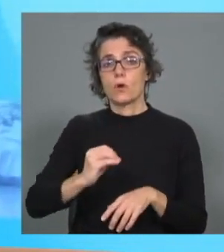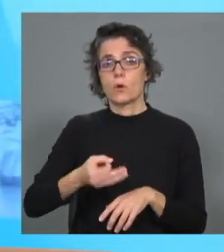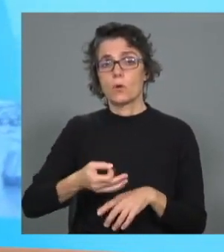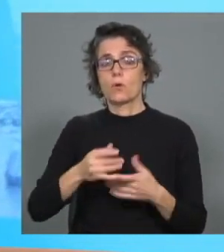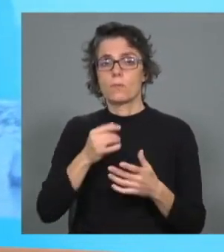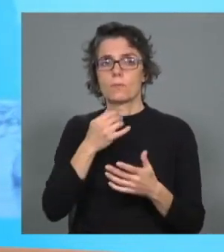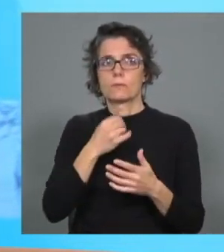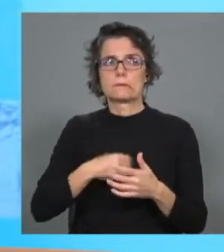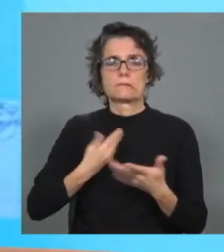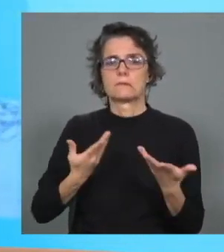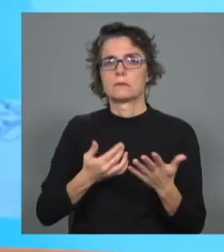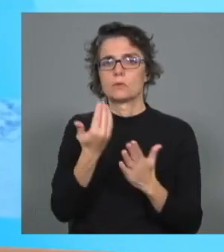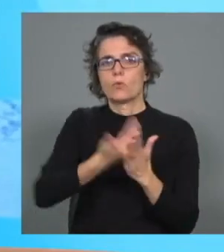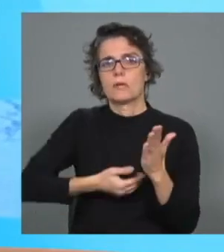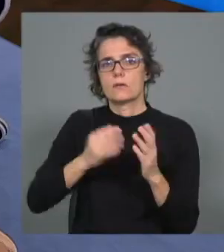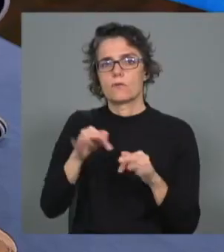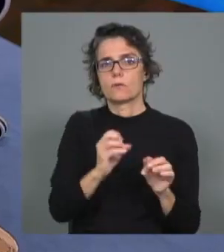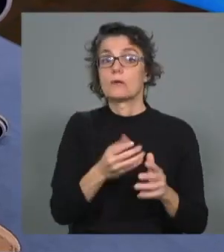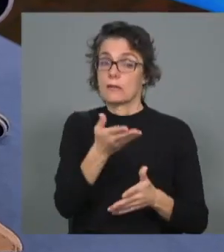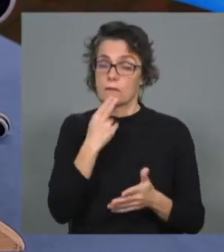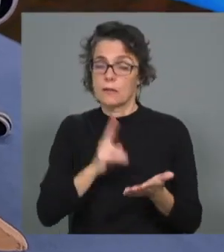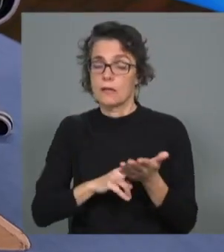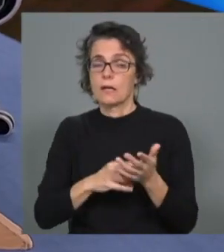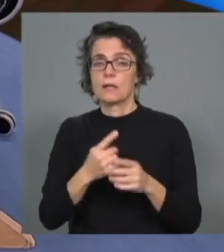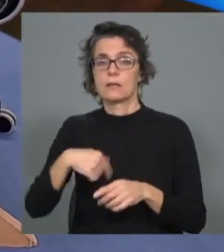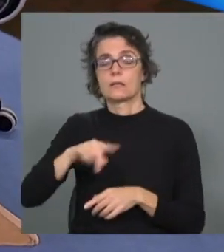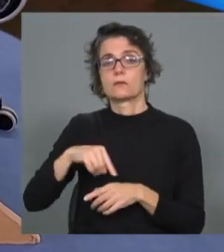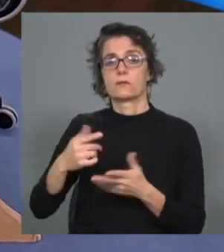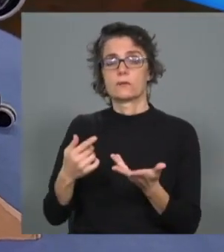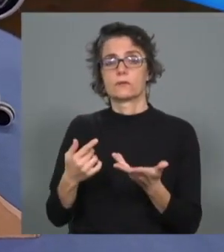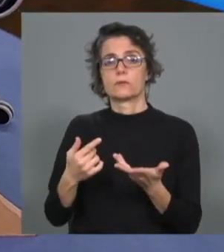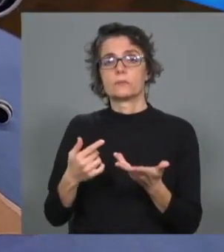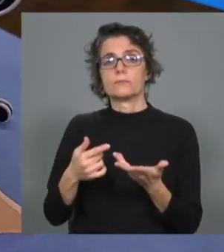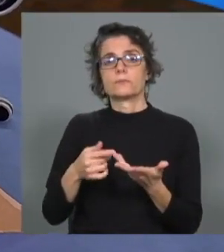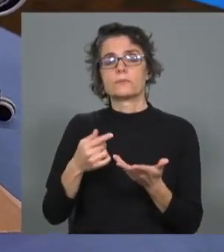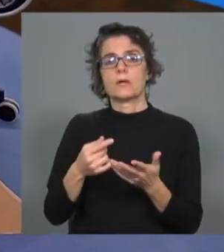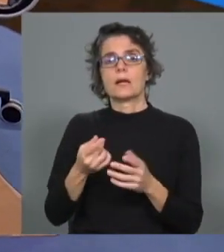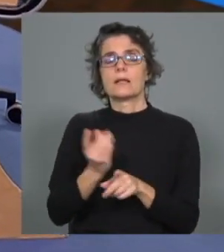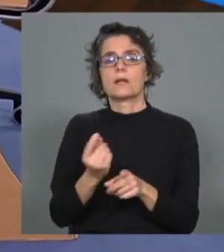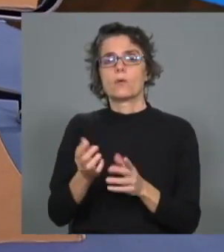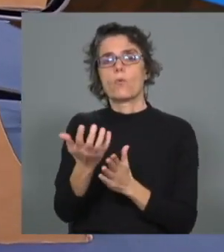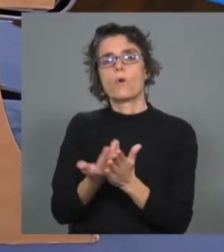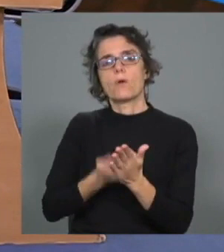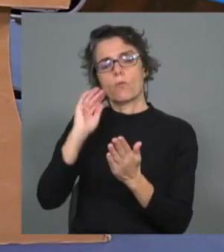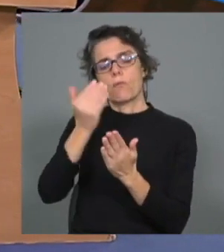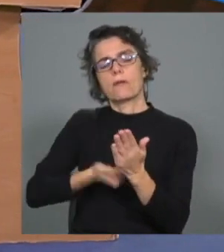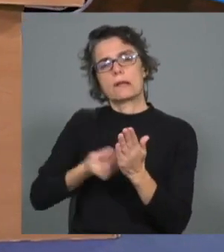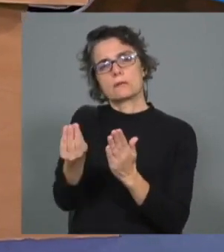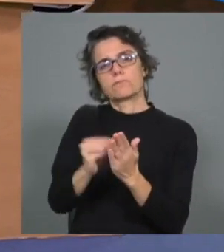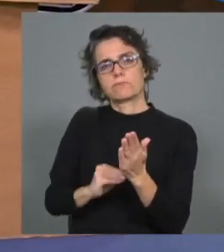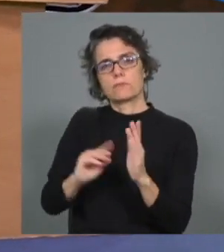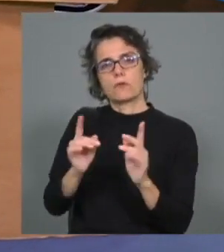declaração final. Sim. Porque, como habitualmente, o draft que é apresentado já é um draft já